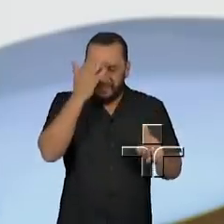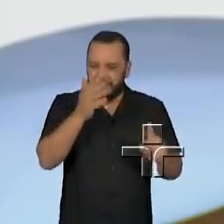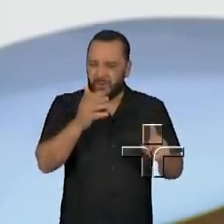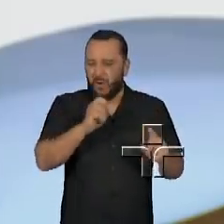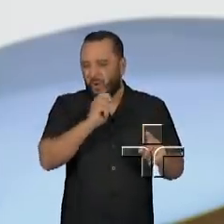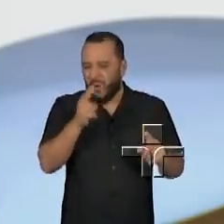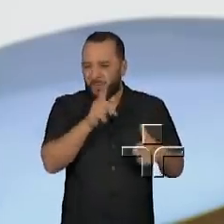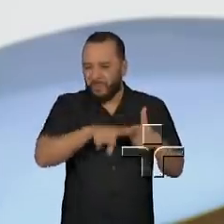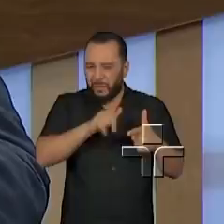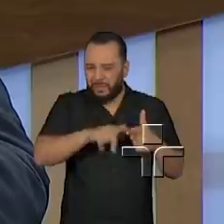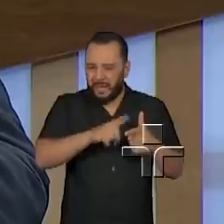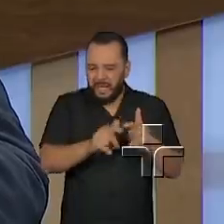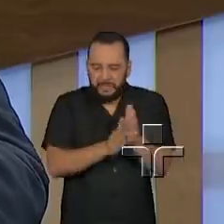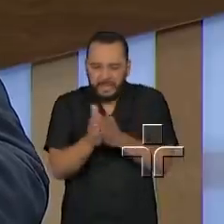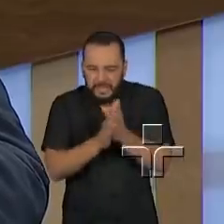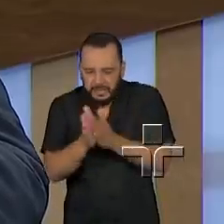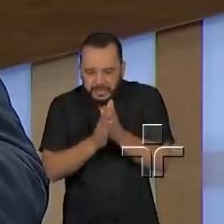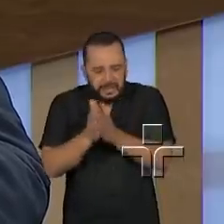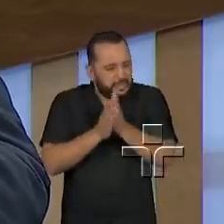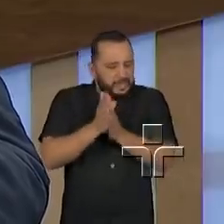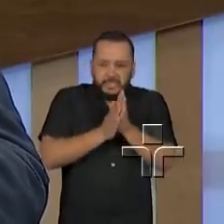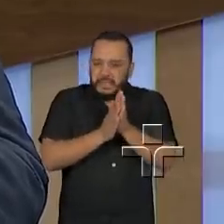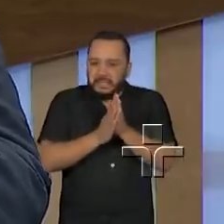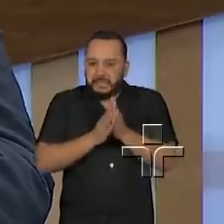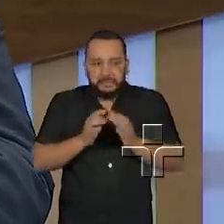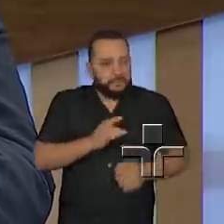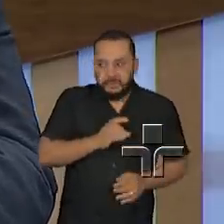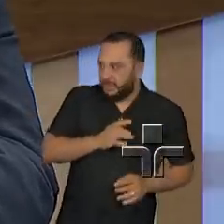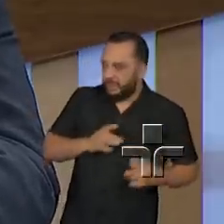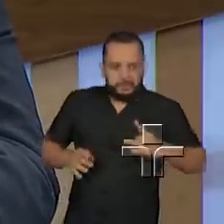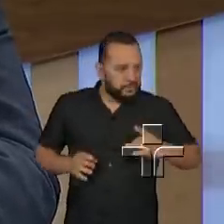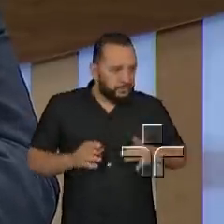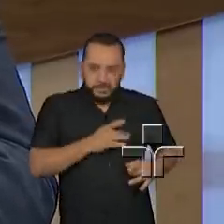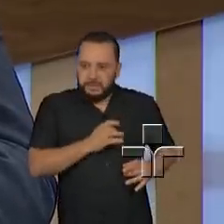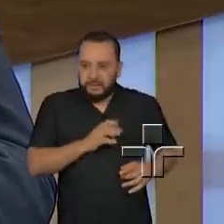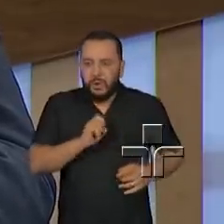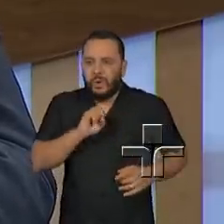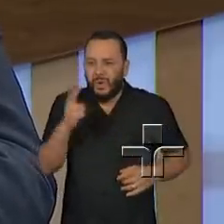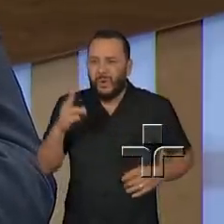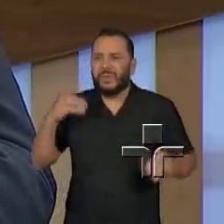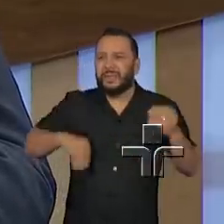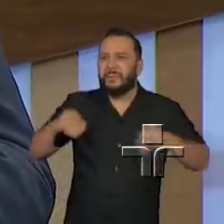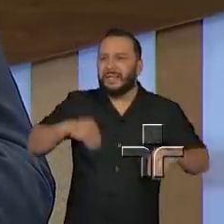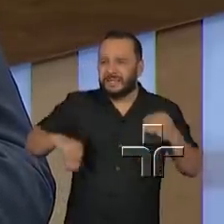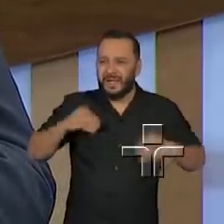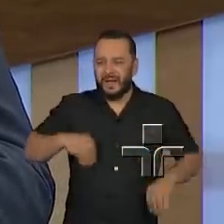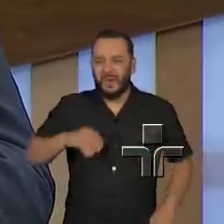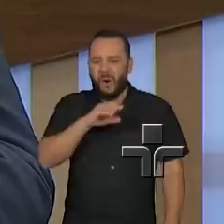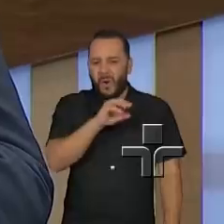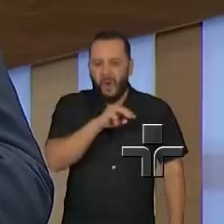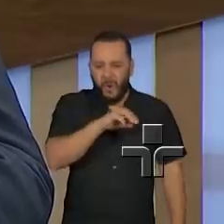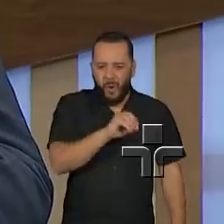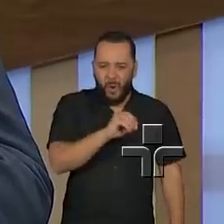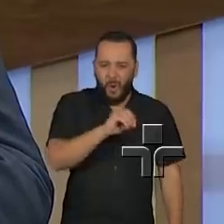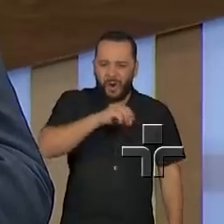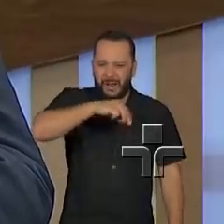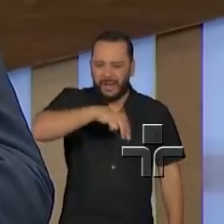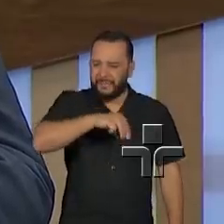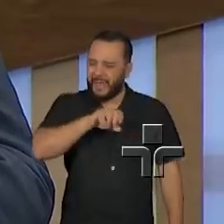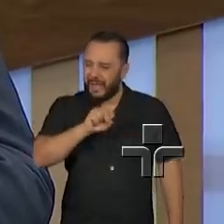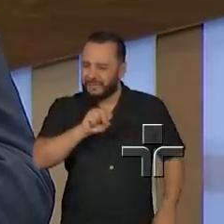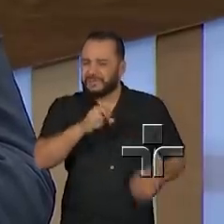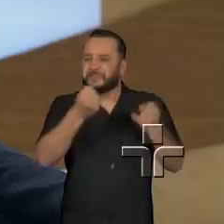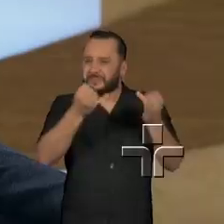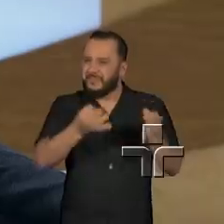crise do pânico, até uma depressão, talvez a Organização Mundial de Saúde fala disso, né, desse tom acima que a gente